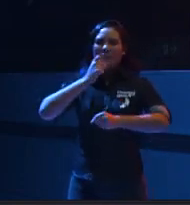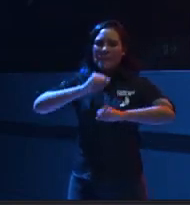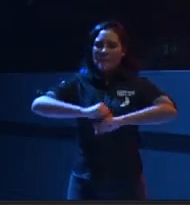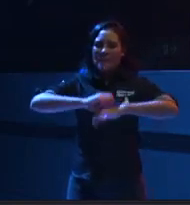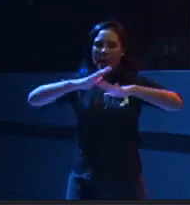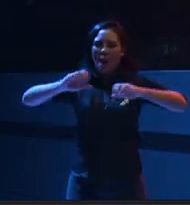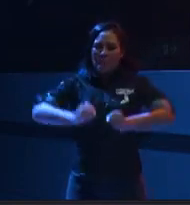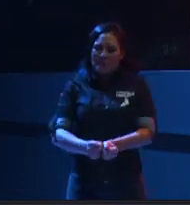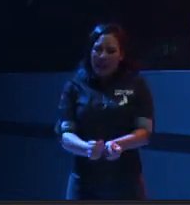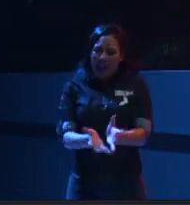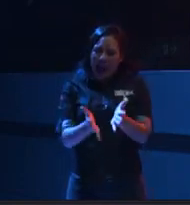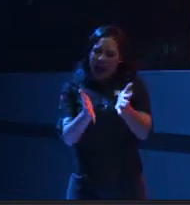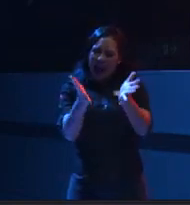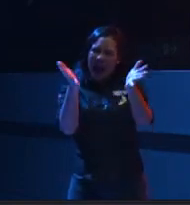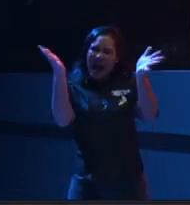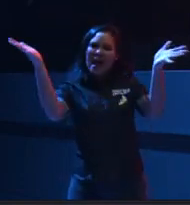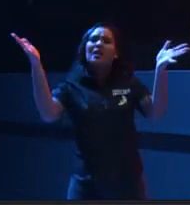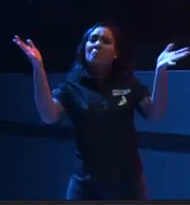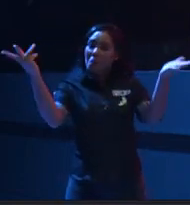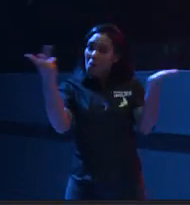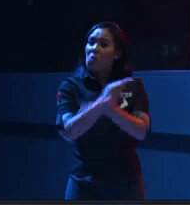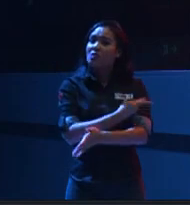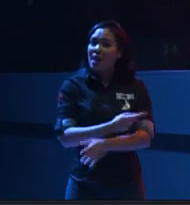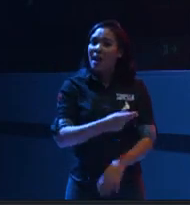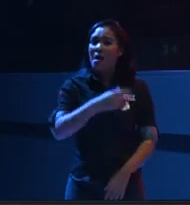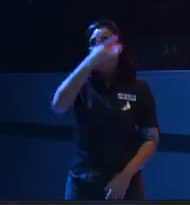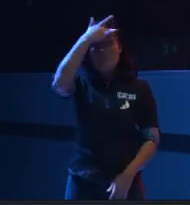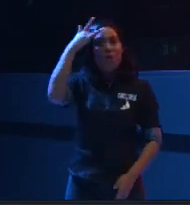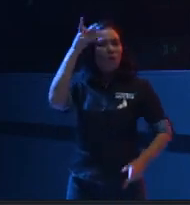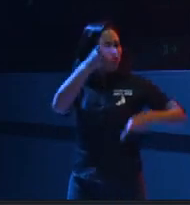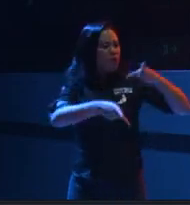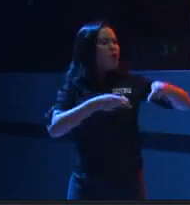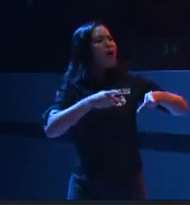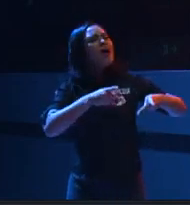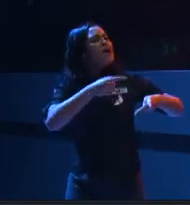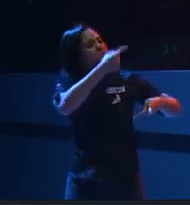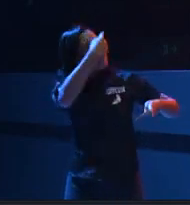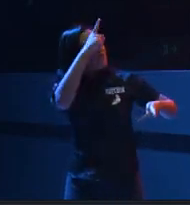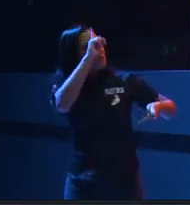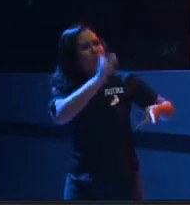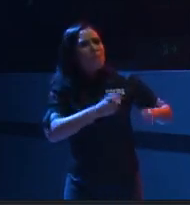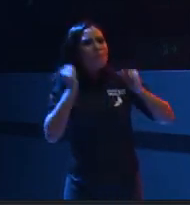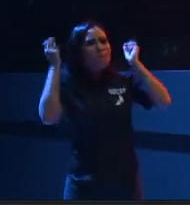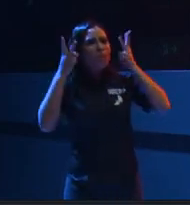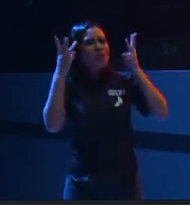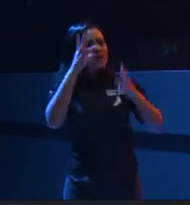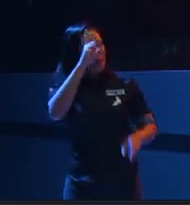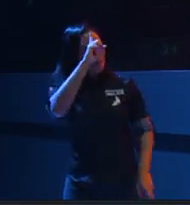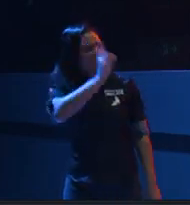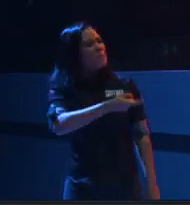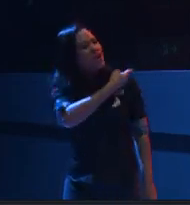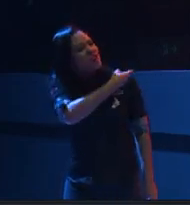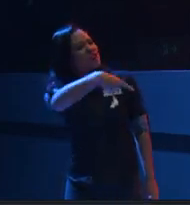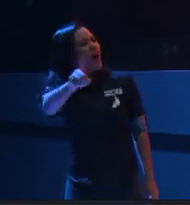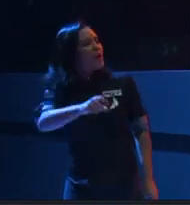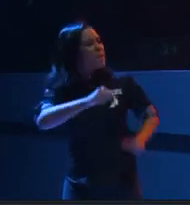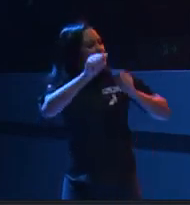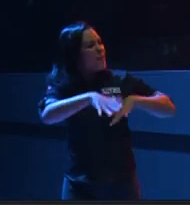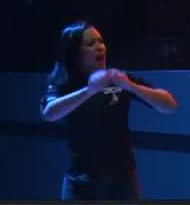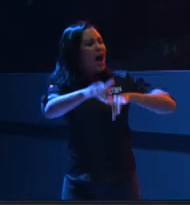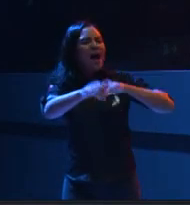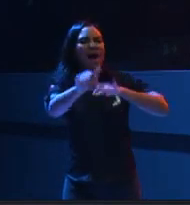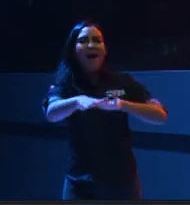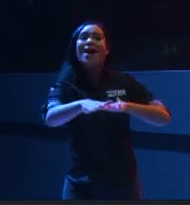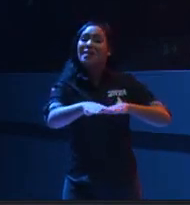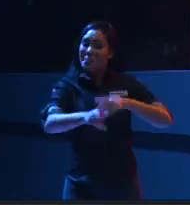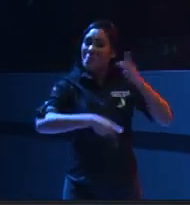abre quando ele atravessa o mar vermelho ele vai ter agora experiências pode levantar o cajado e o povo de